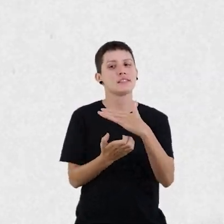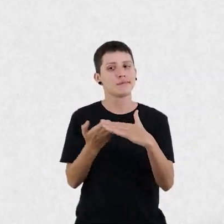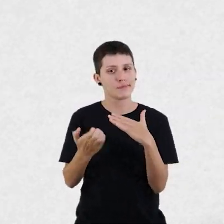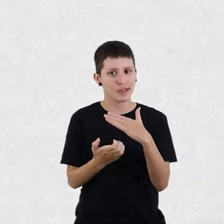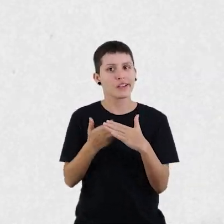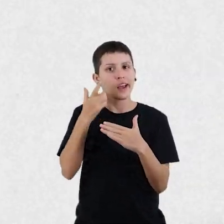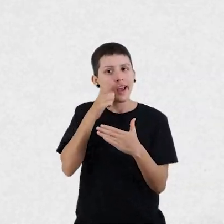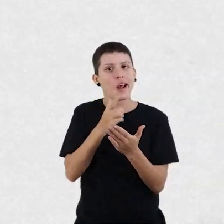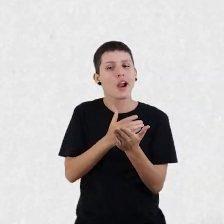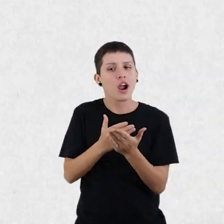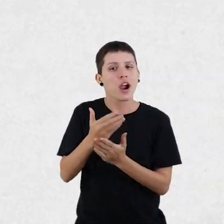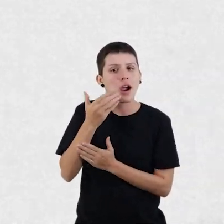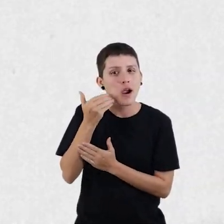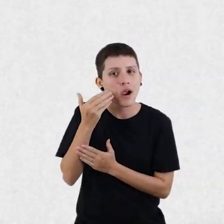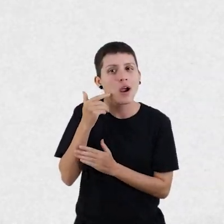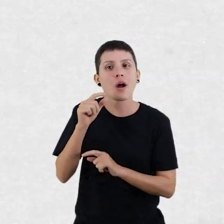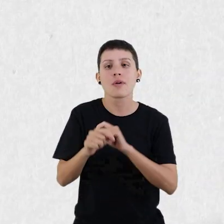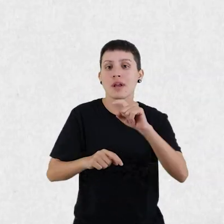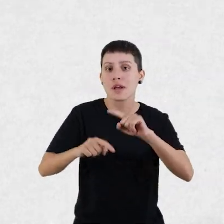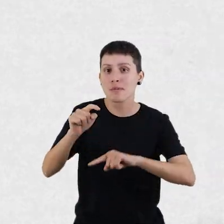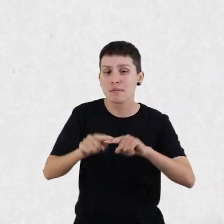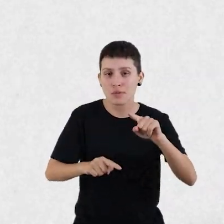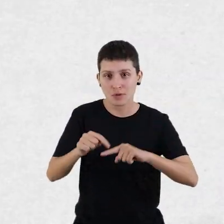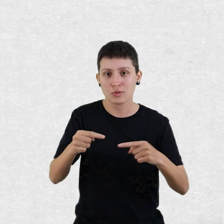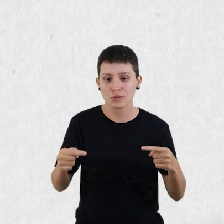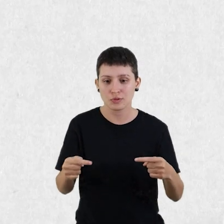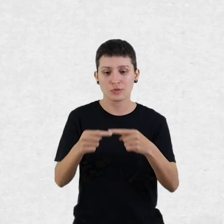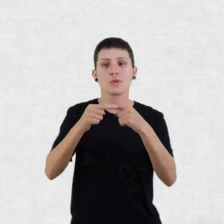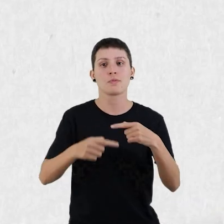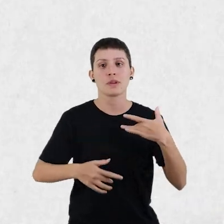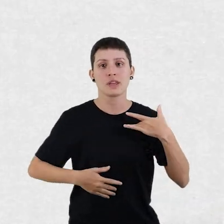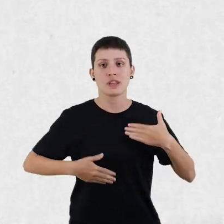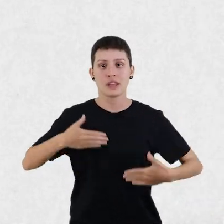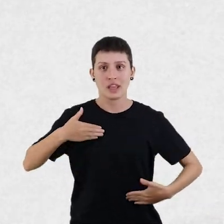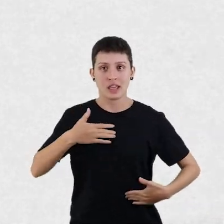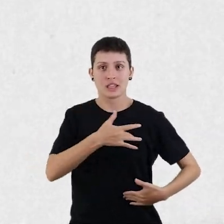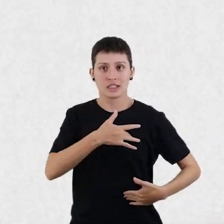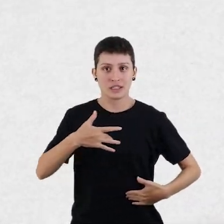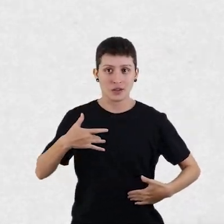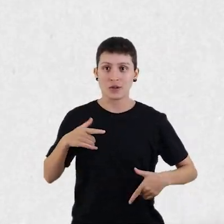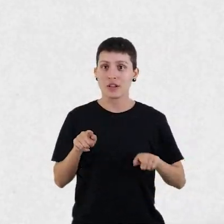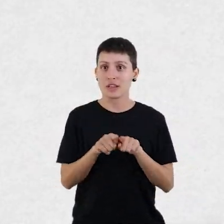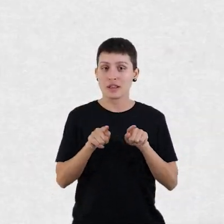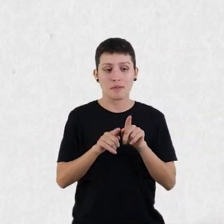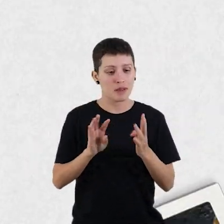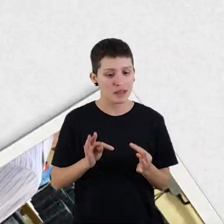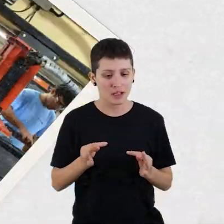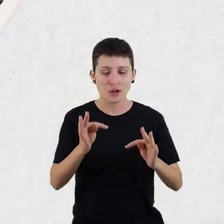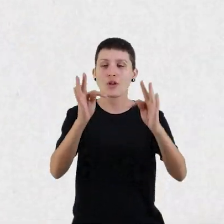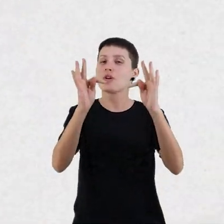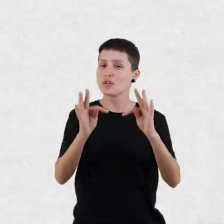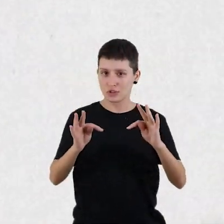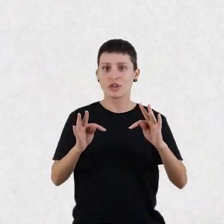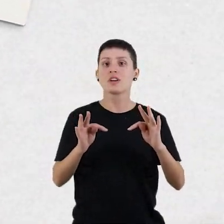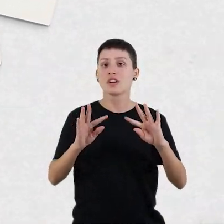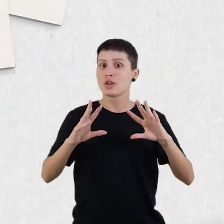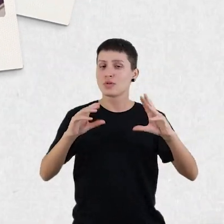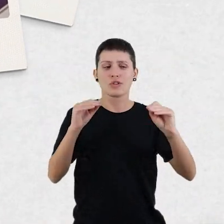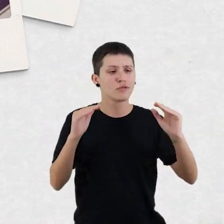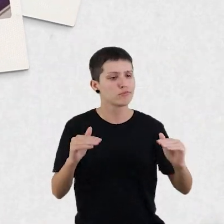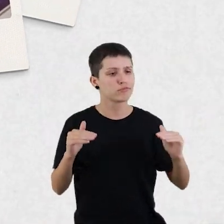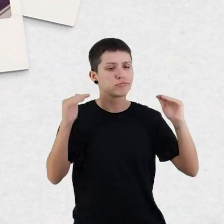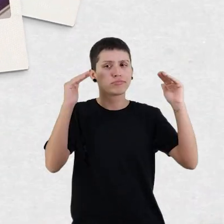se especializou em produtos ortopédicos e acessórios esportivos, com tecnologia de ponta e materiais de alto